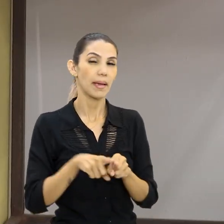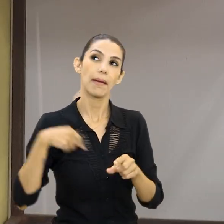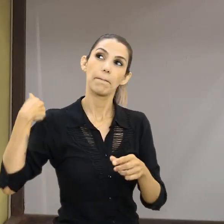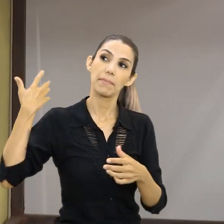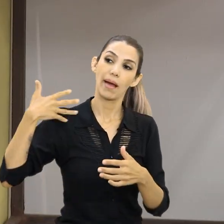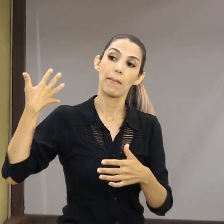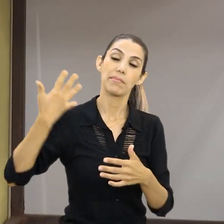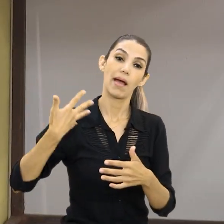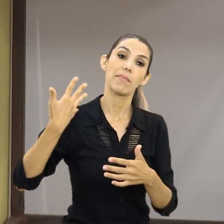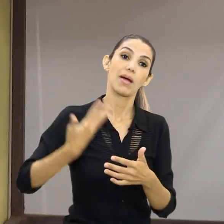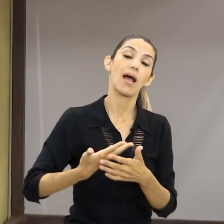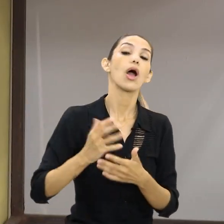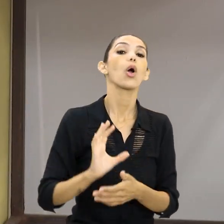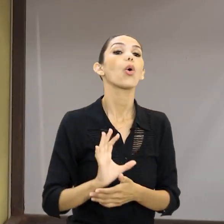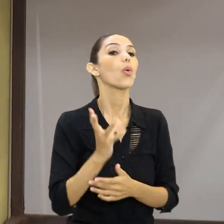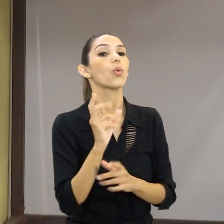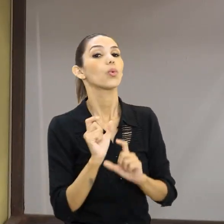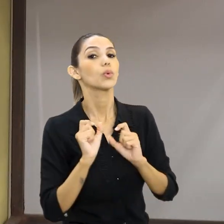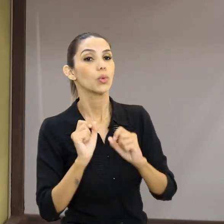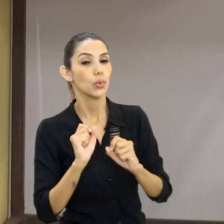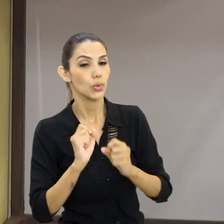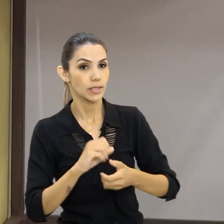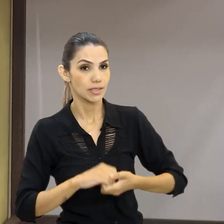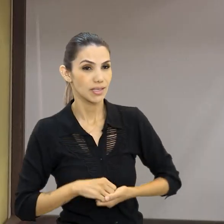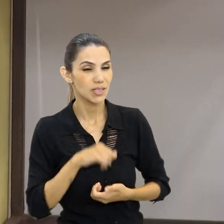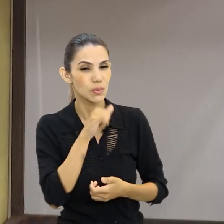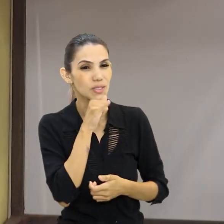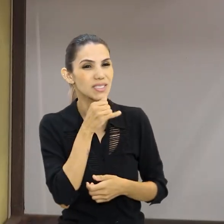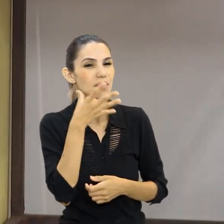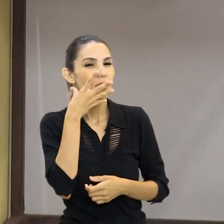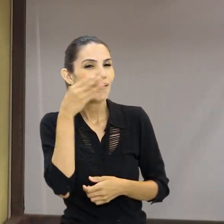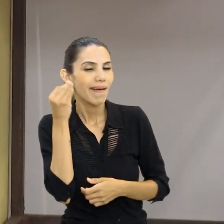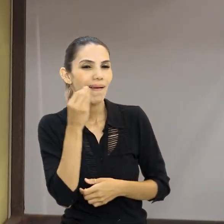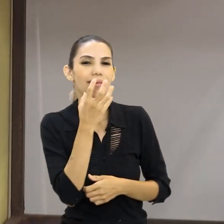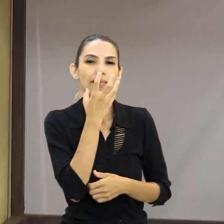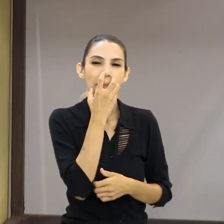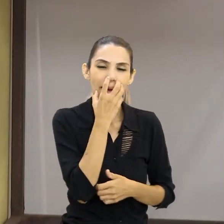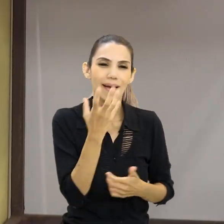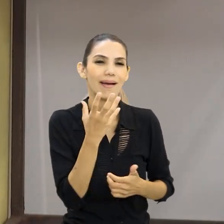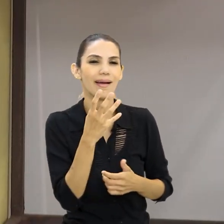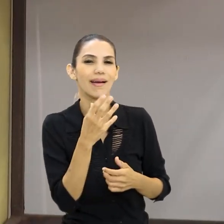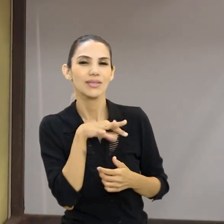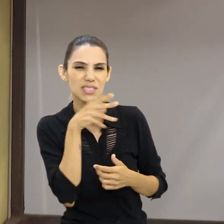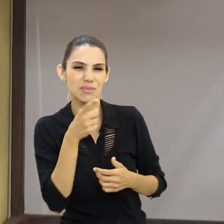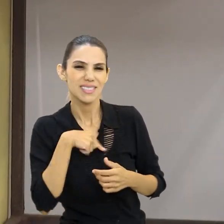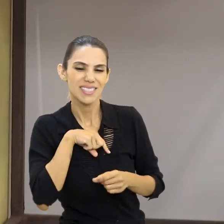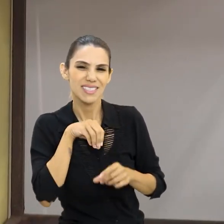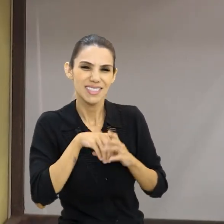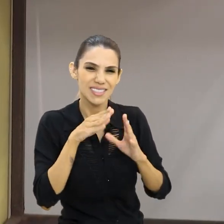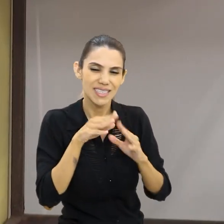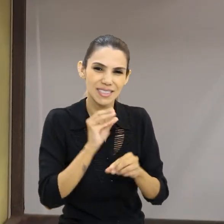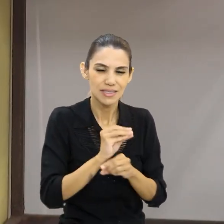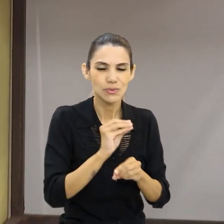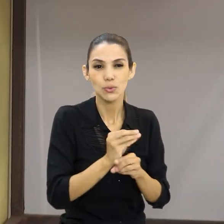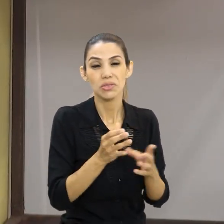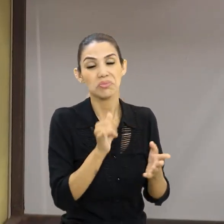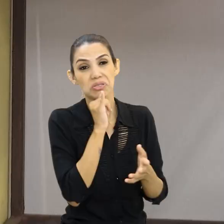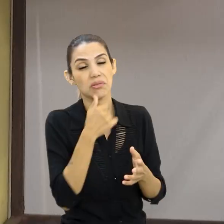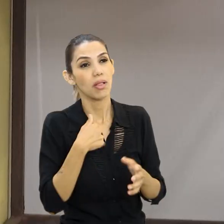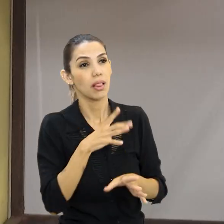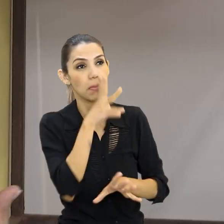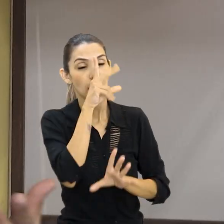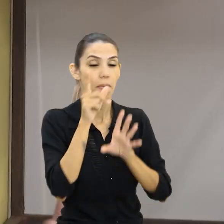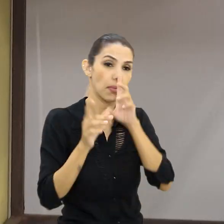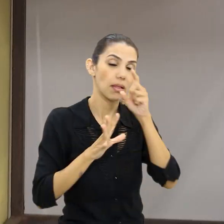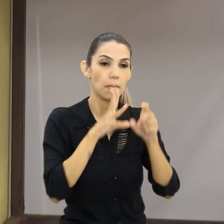especialmente no Brasil, que é o contexto dos nossos animais de estimação, no contexto dos pets, né? Então, esse uso inadequado e também